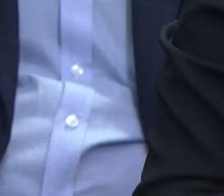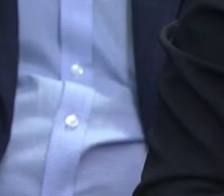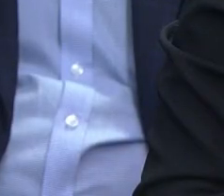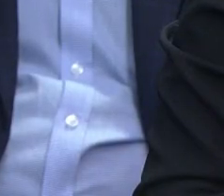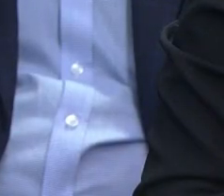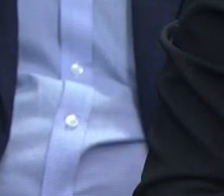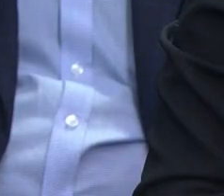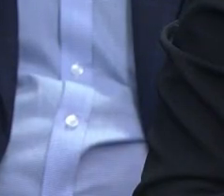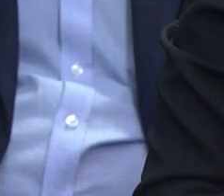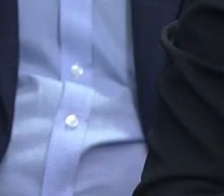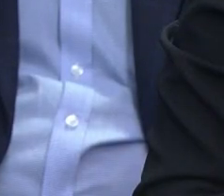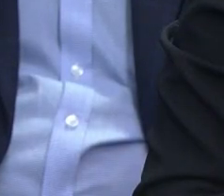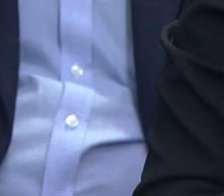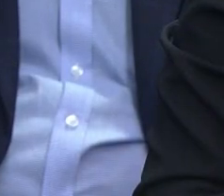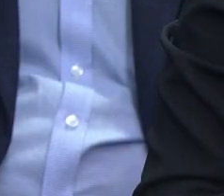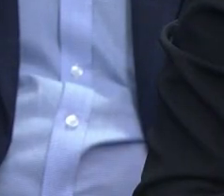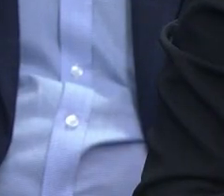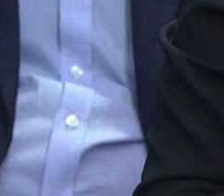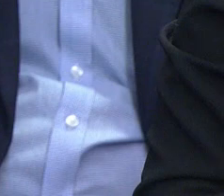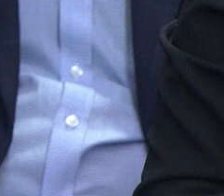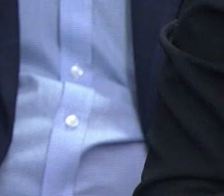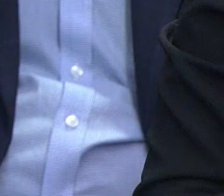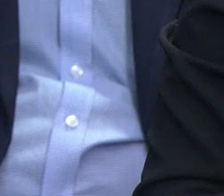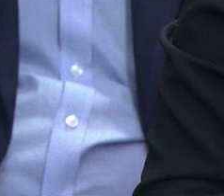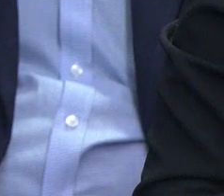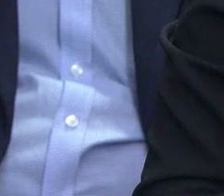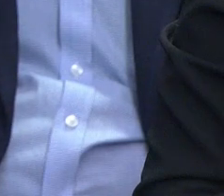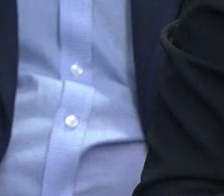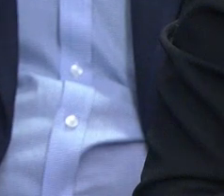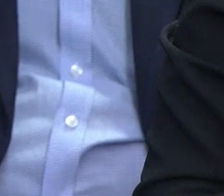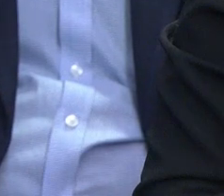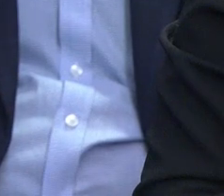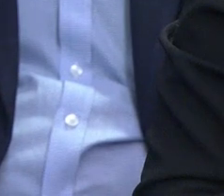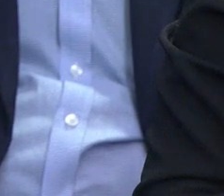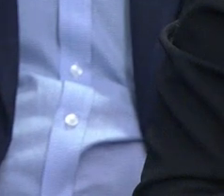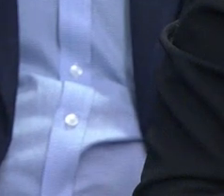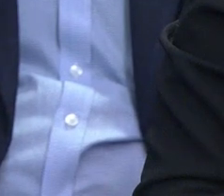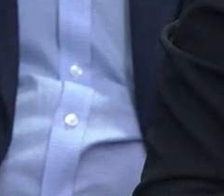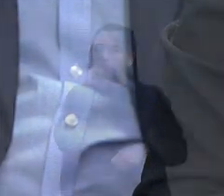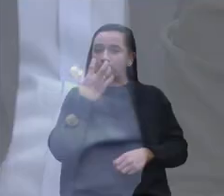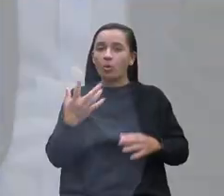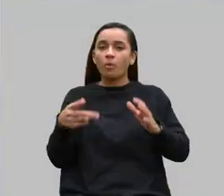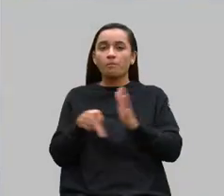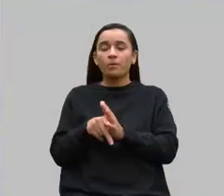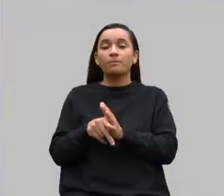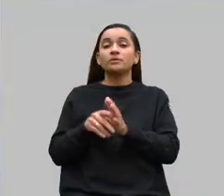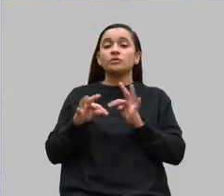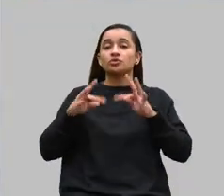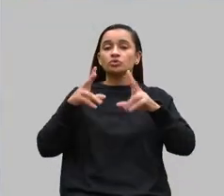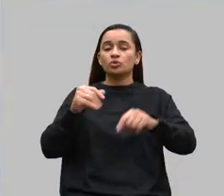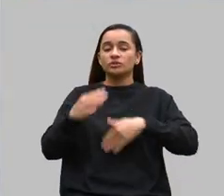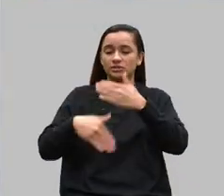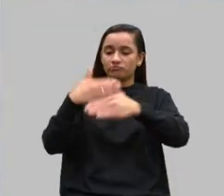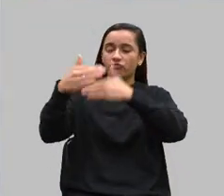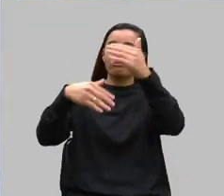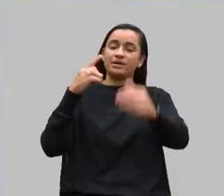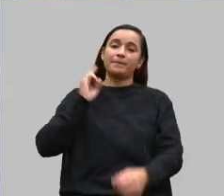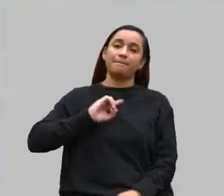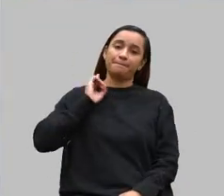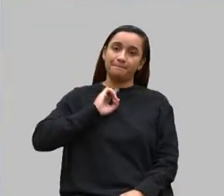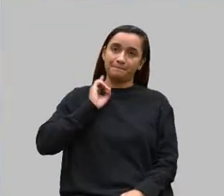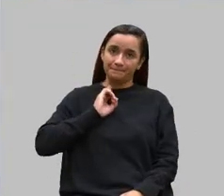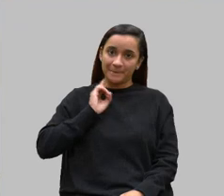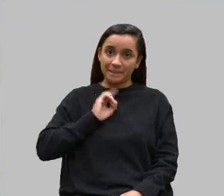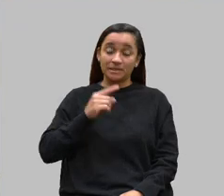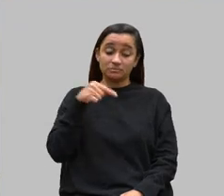momento favorável tanto juridicamente economicamente para o desenvolvimento de Minas para o desenvolvimento